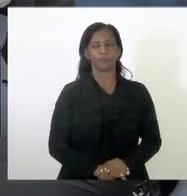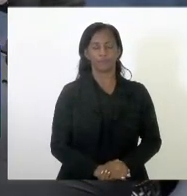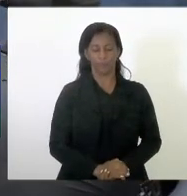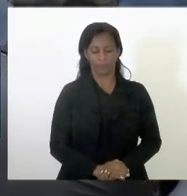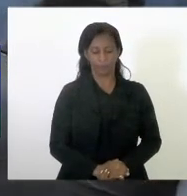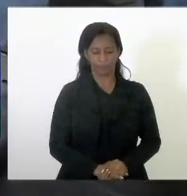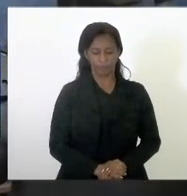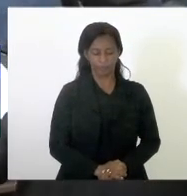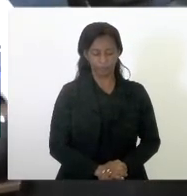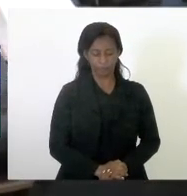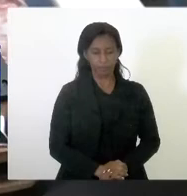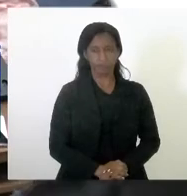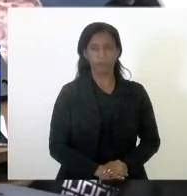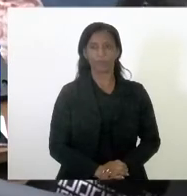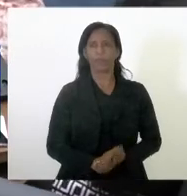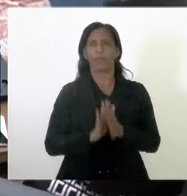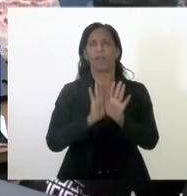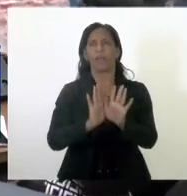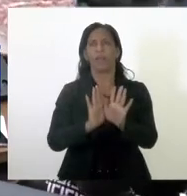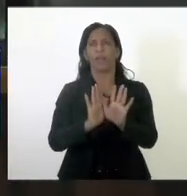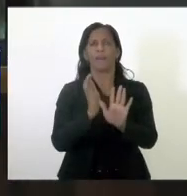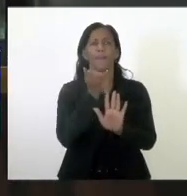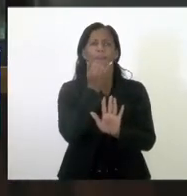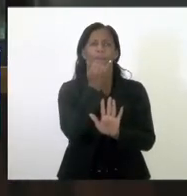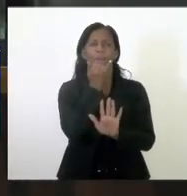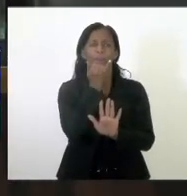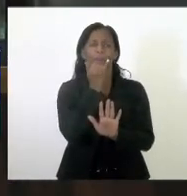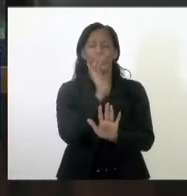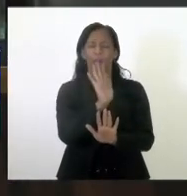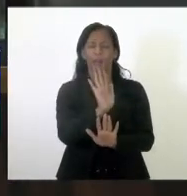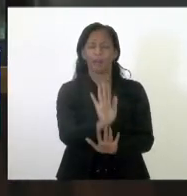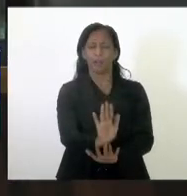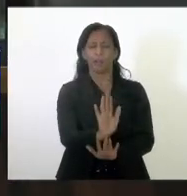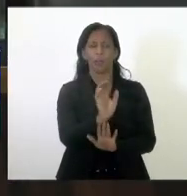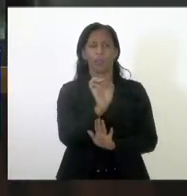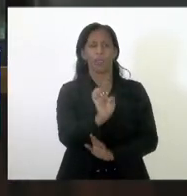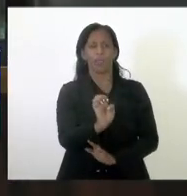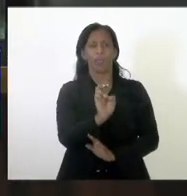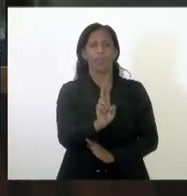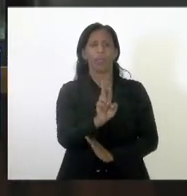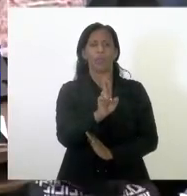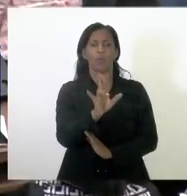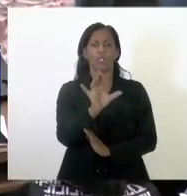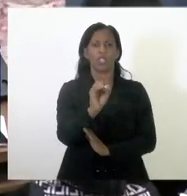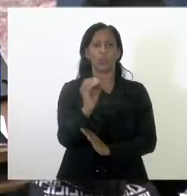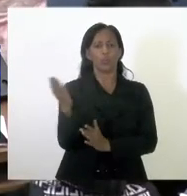Senhor presidente... Não, perdão, Márcio. Deputado Eurico está aqui. Okay. Deputado Eurico Júnior.